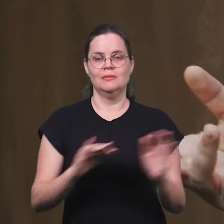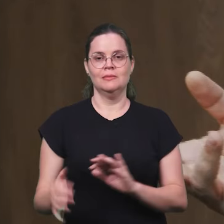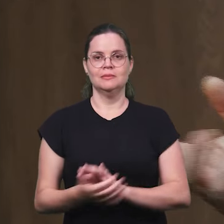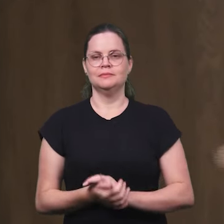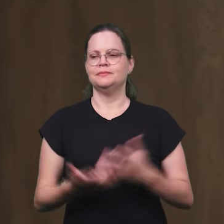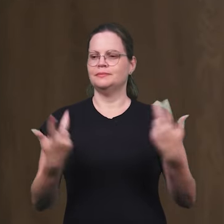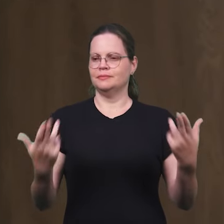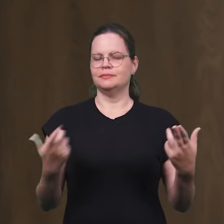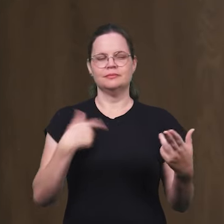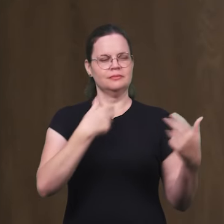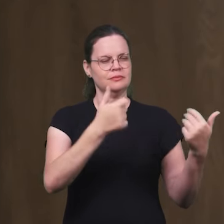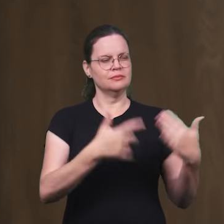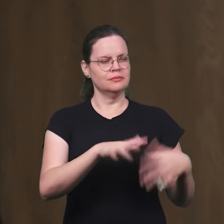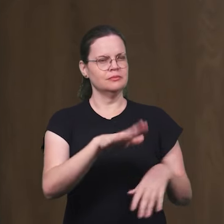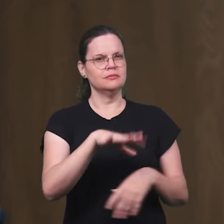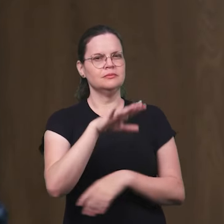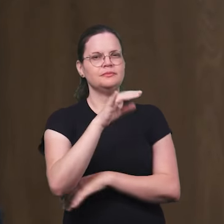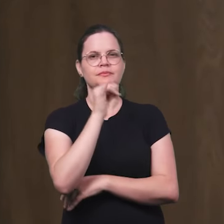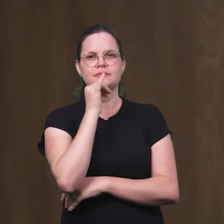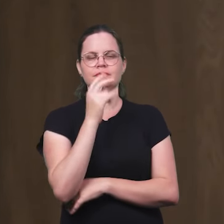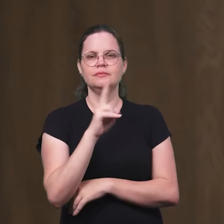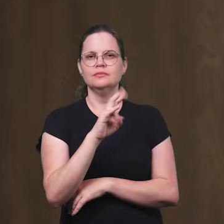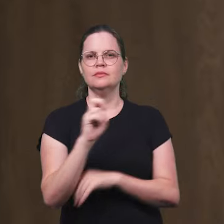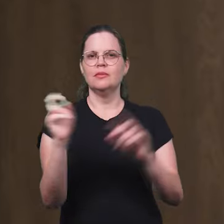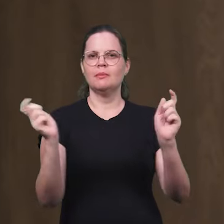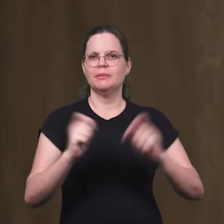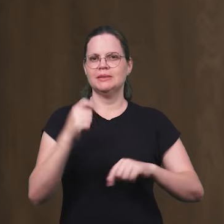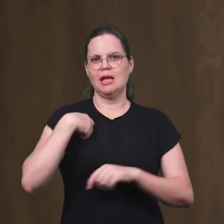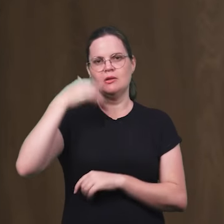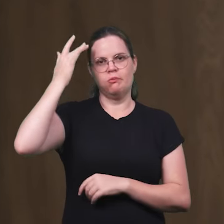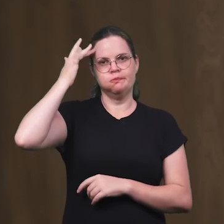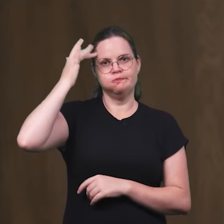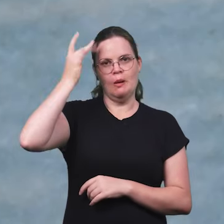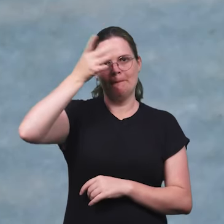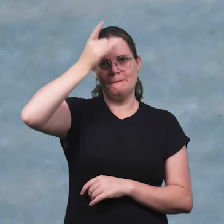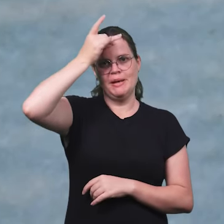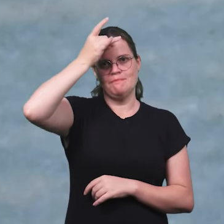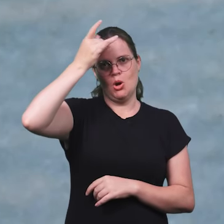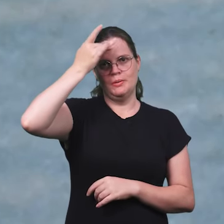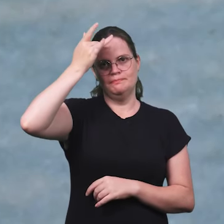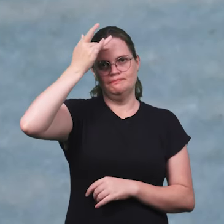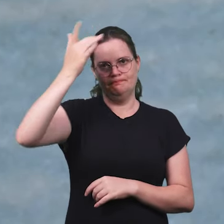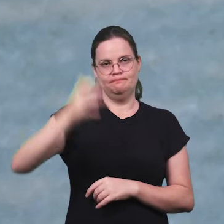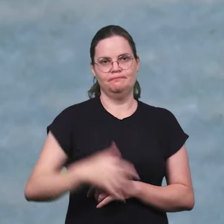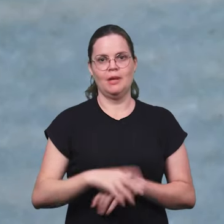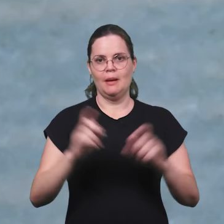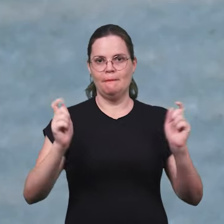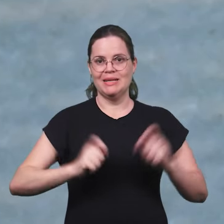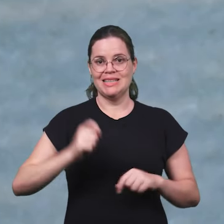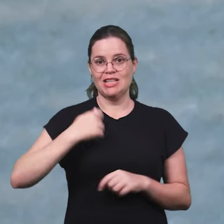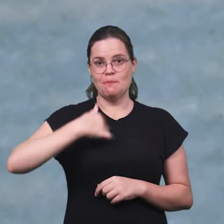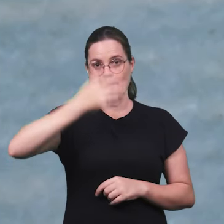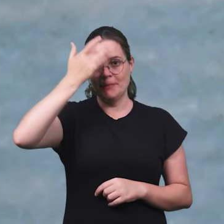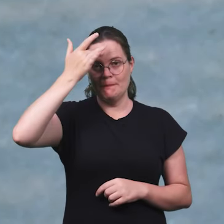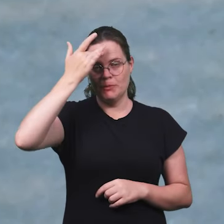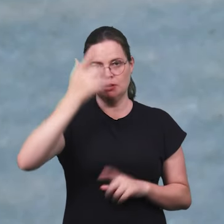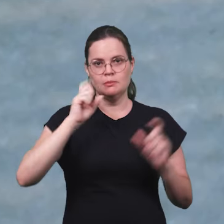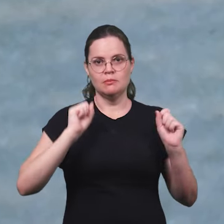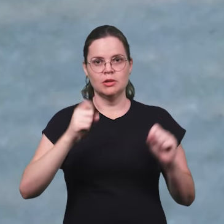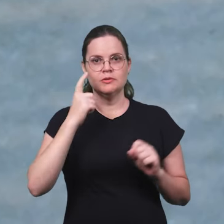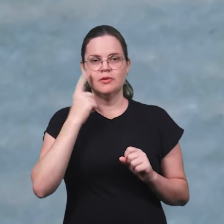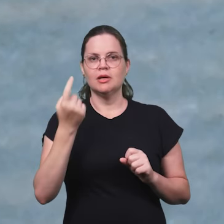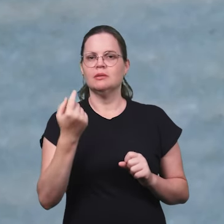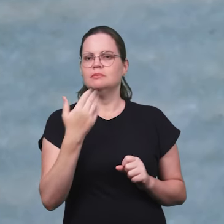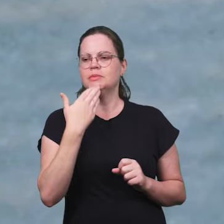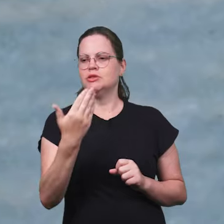abordagem que eu coloquei de capacidade de memorização, né, de diferença de capacidade de memorização, você pode pegar um texto e